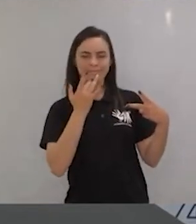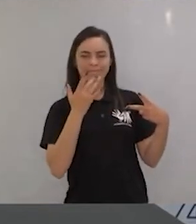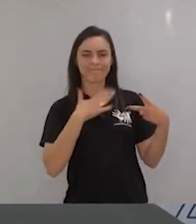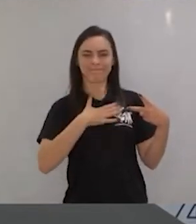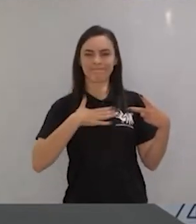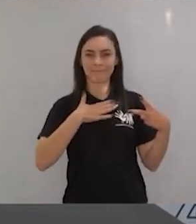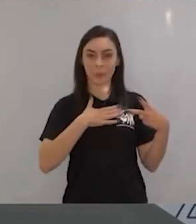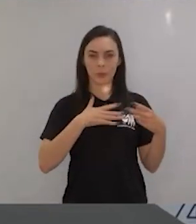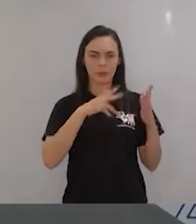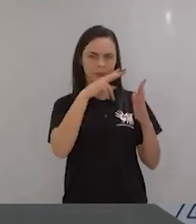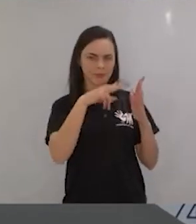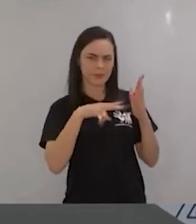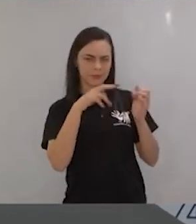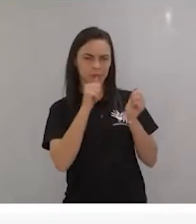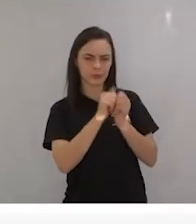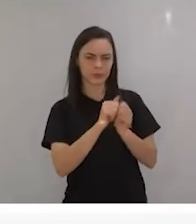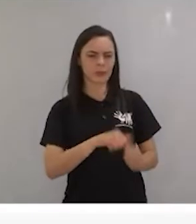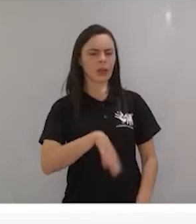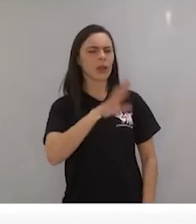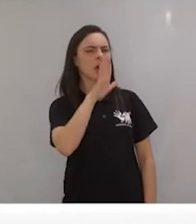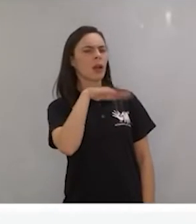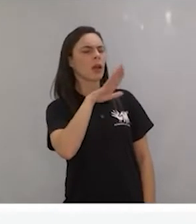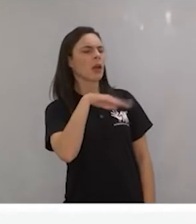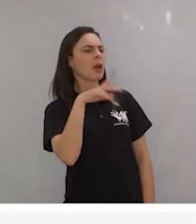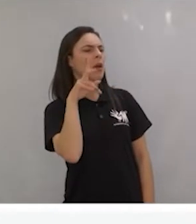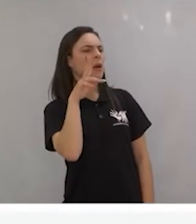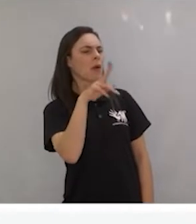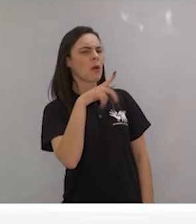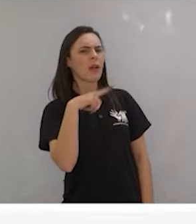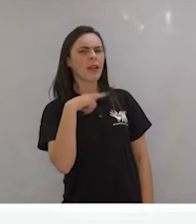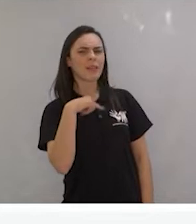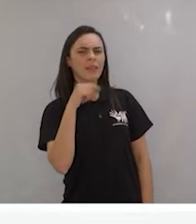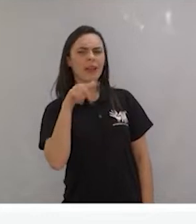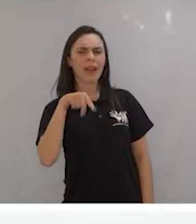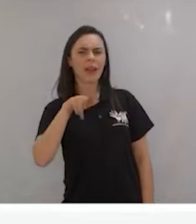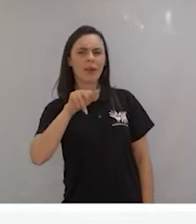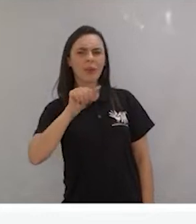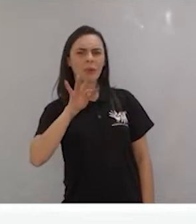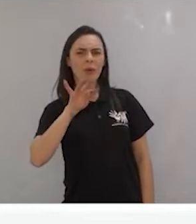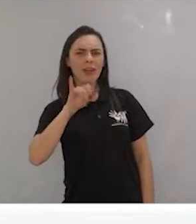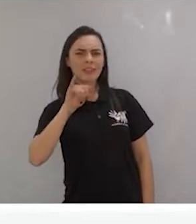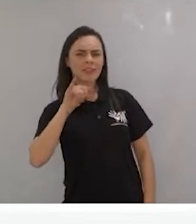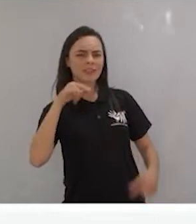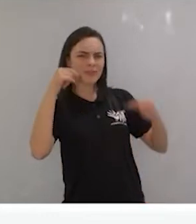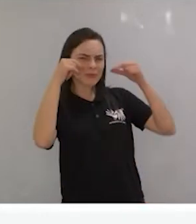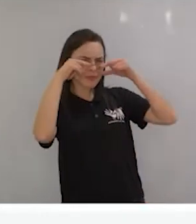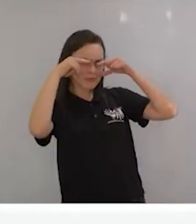Vamos ler lá comigo? Olha, Haroldo, tem um quatizinho ali no chão.